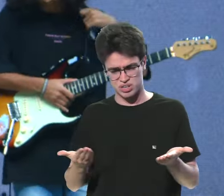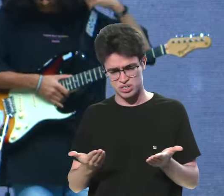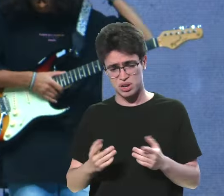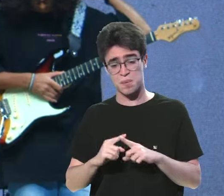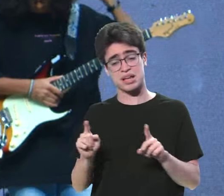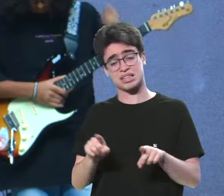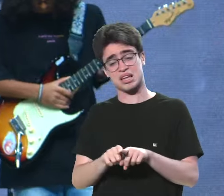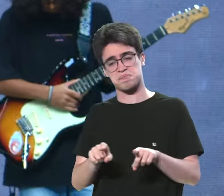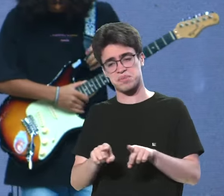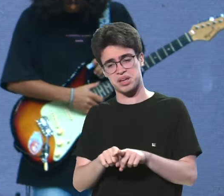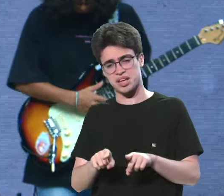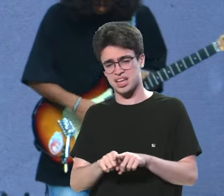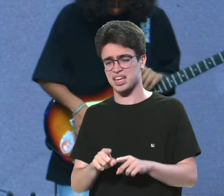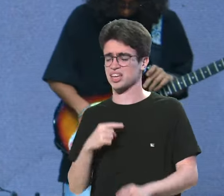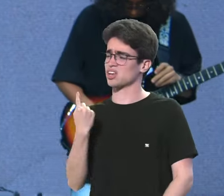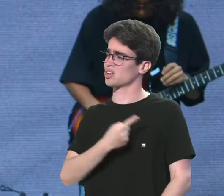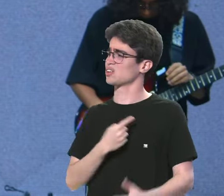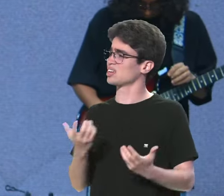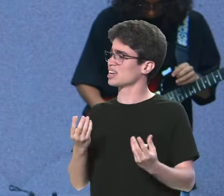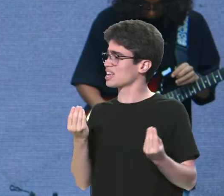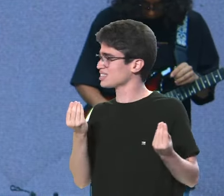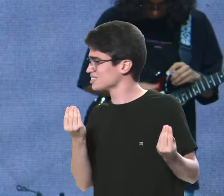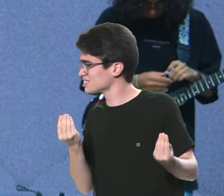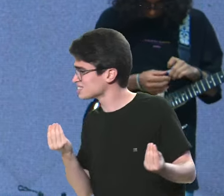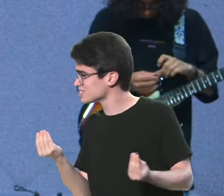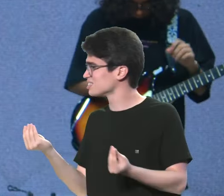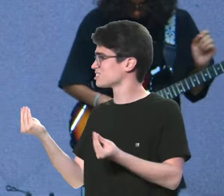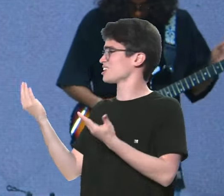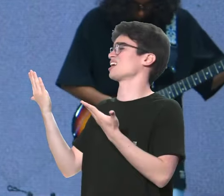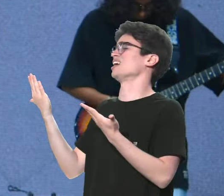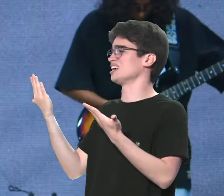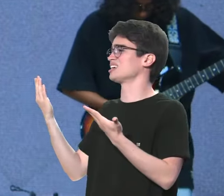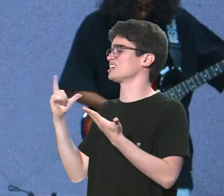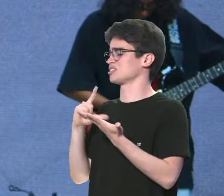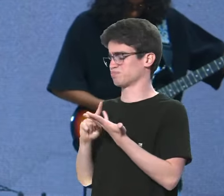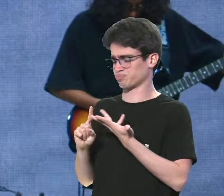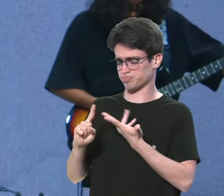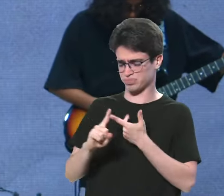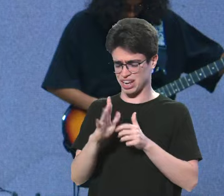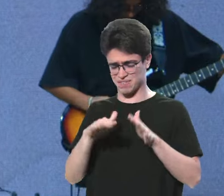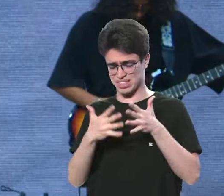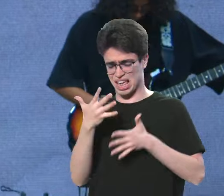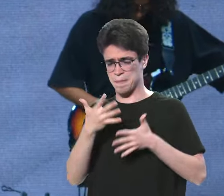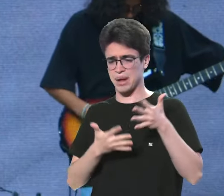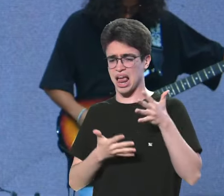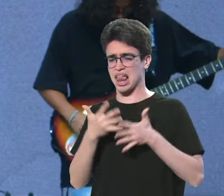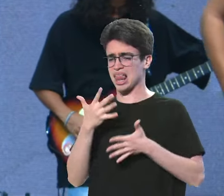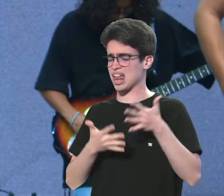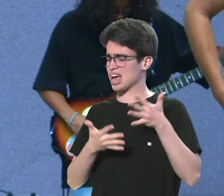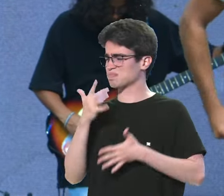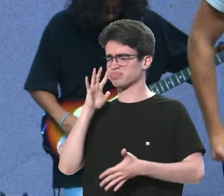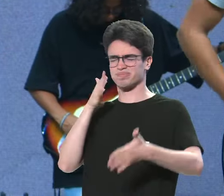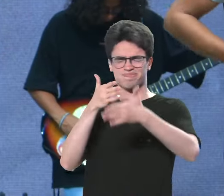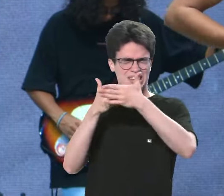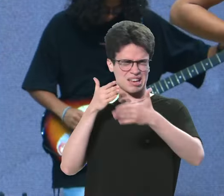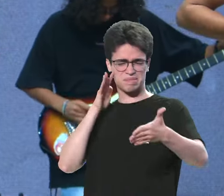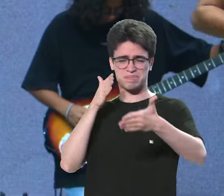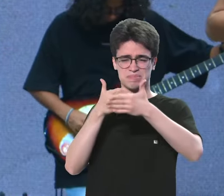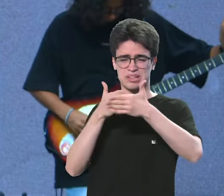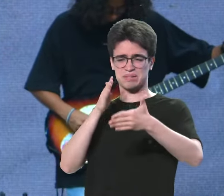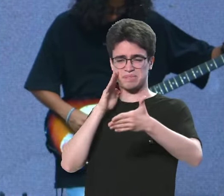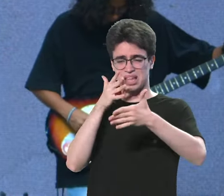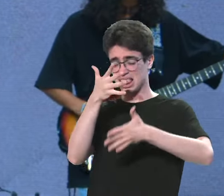agora nós queremos te entregar tudo aquilo que tem nos atrapalhado de enxergar e